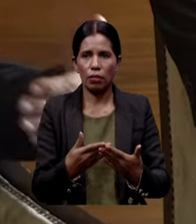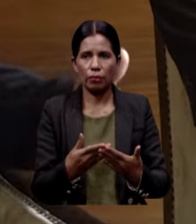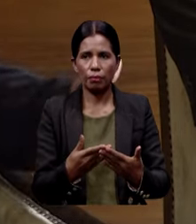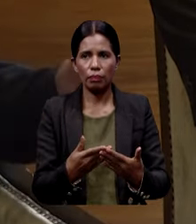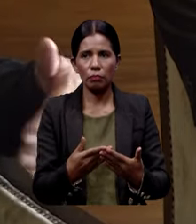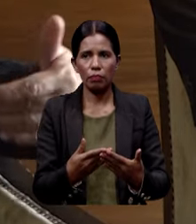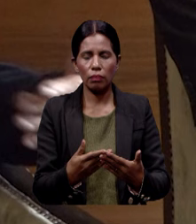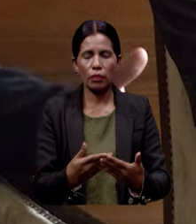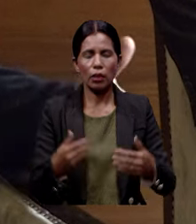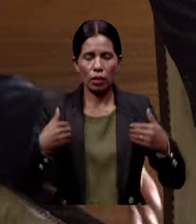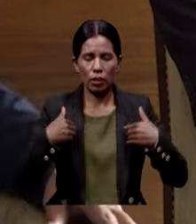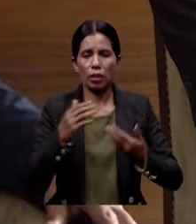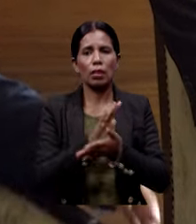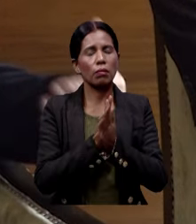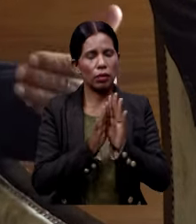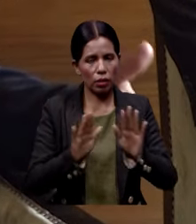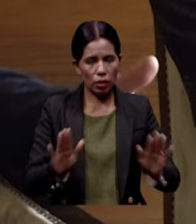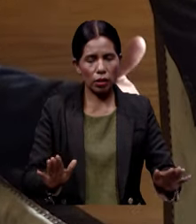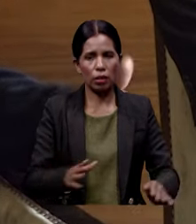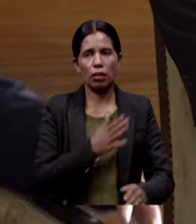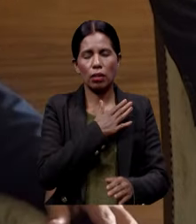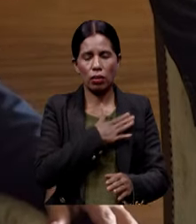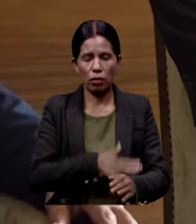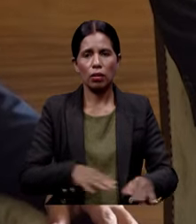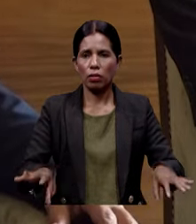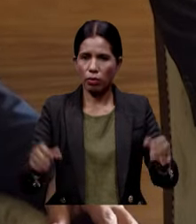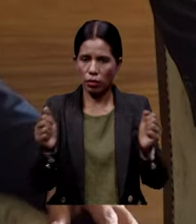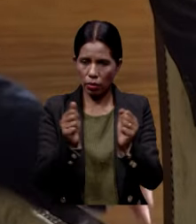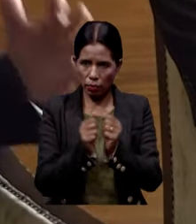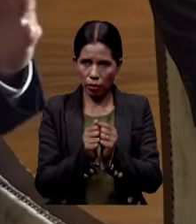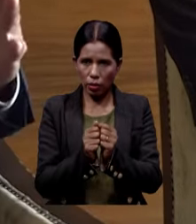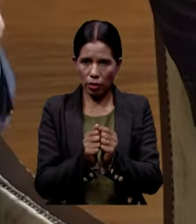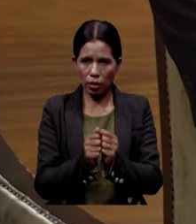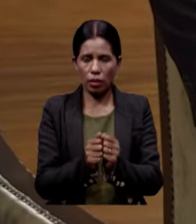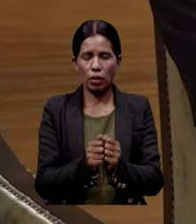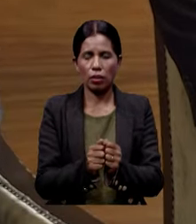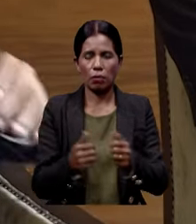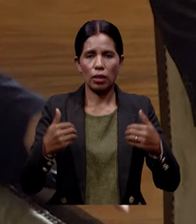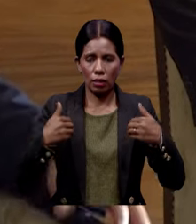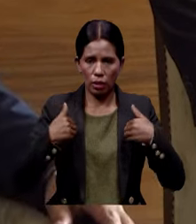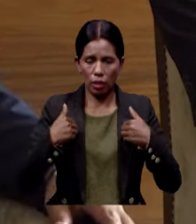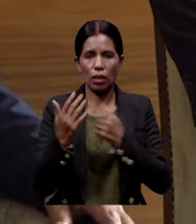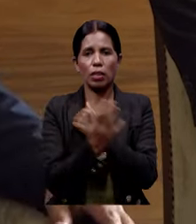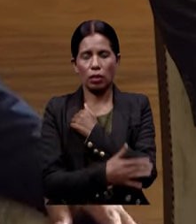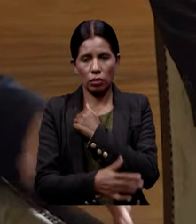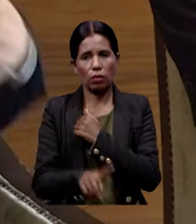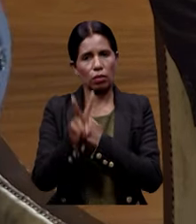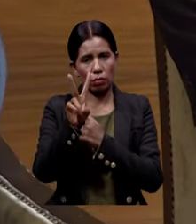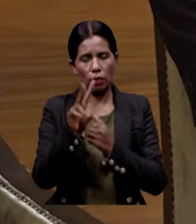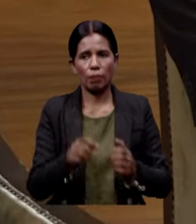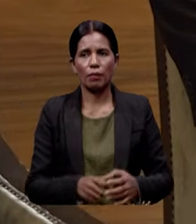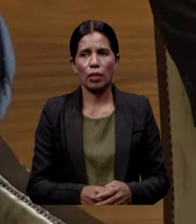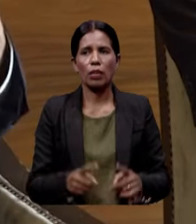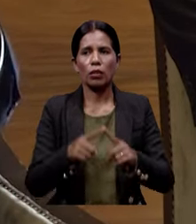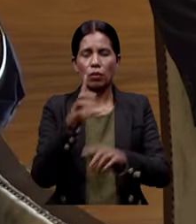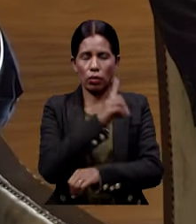de amizade, de solidariedade, de cooperação entre a nação rua. O